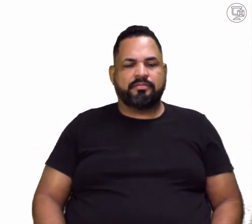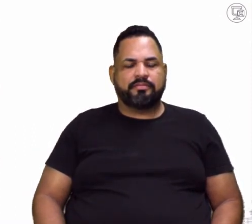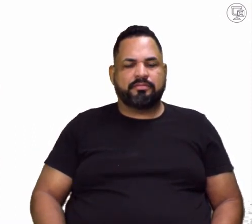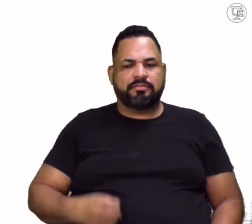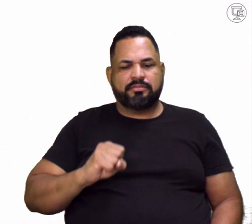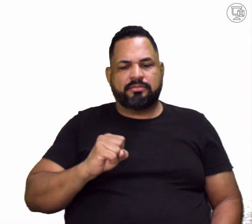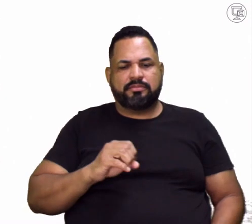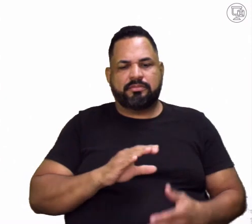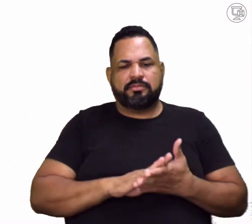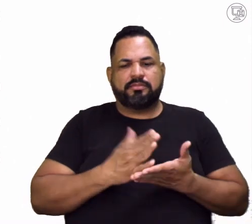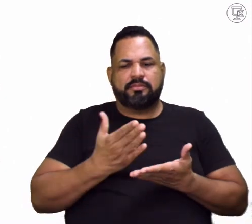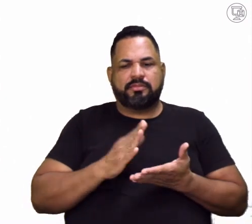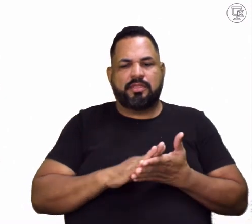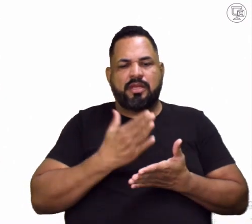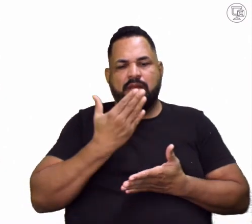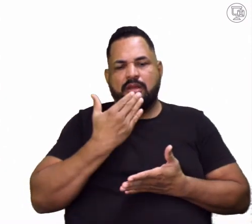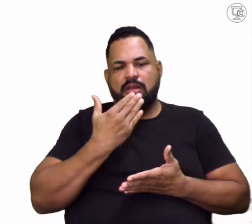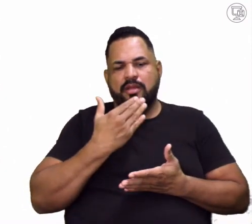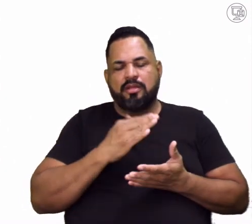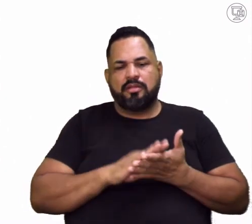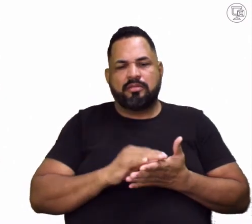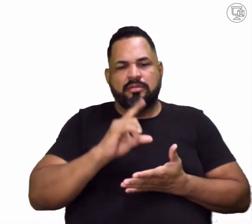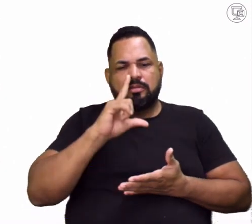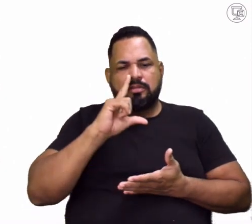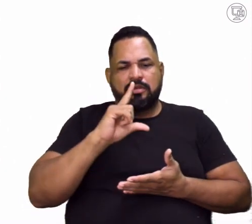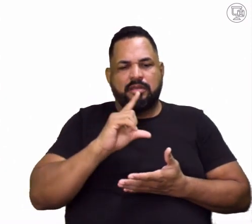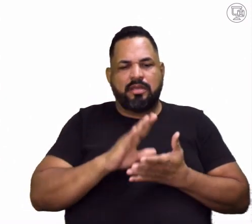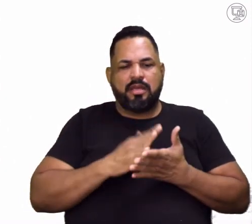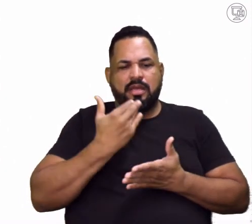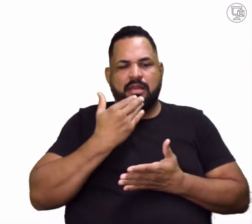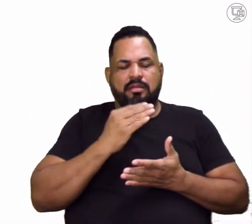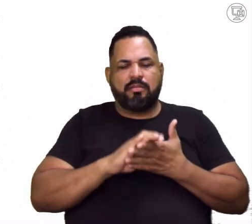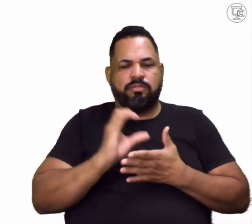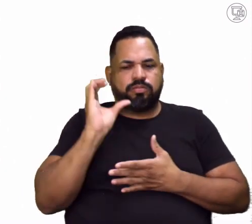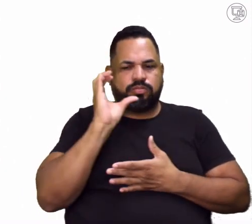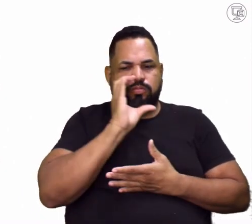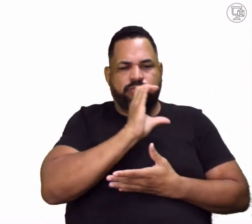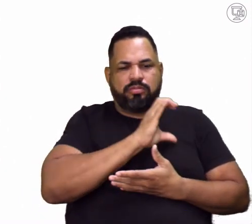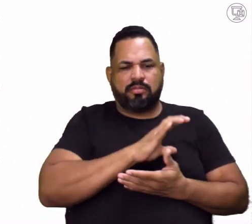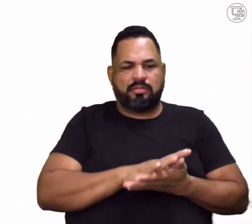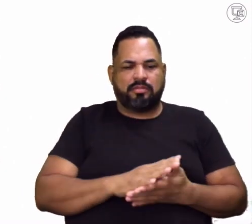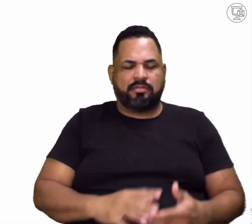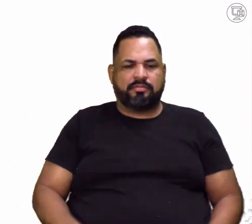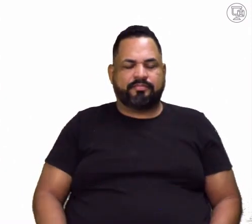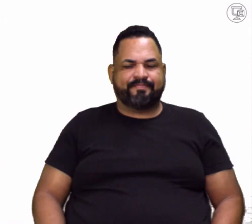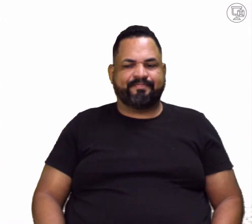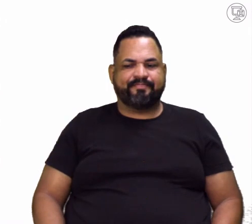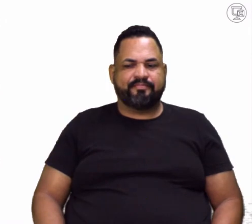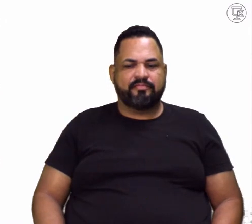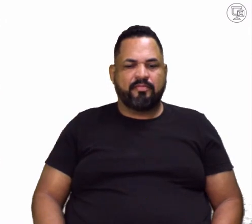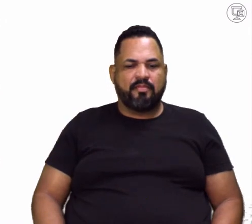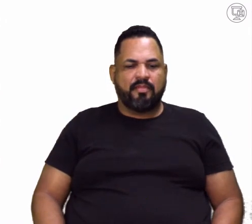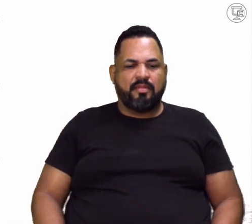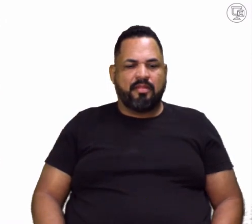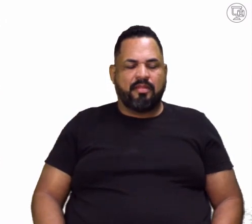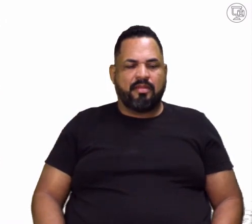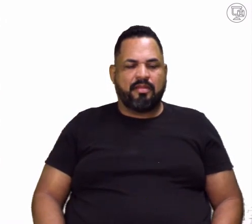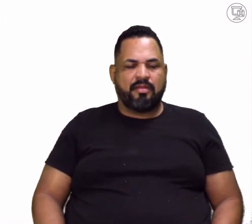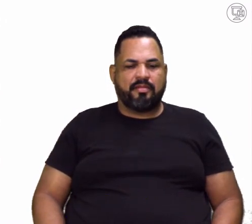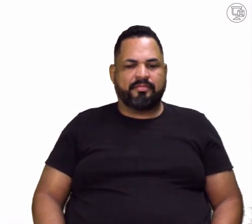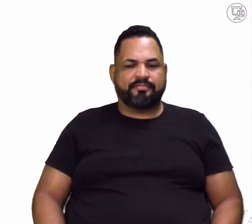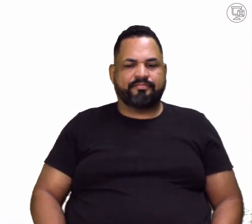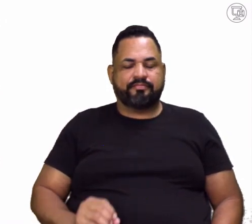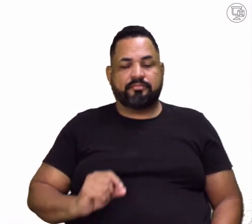se o paciente se alimenta predominantemente com alimentos muito quentes Será que tem a ver ou maior que o conceito de dilatação